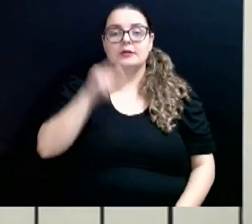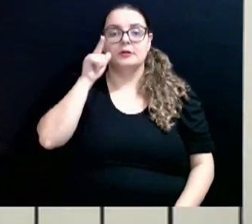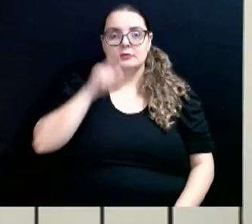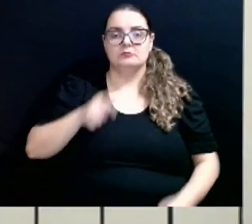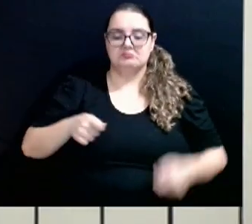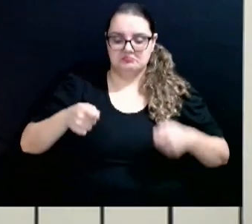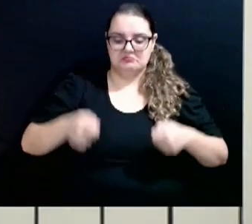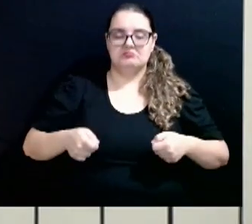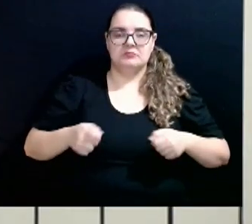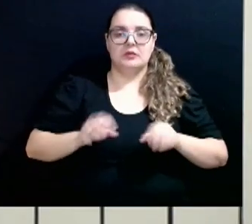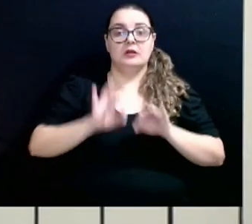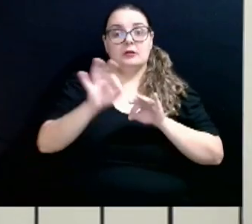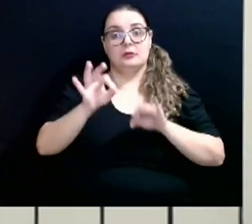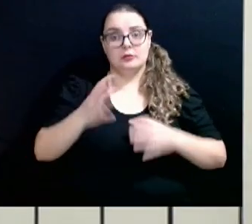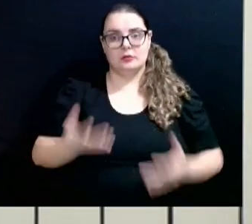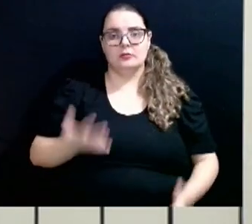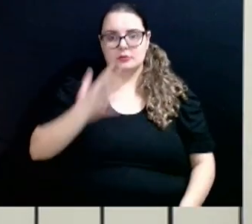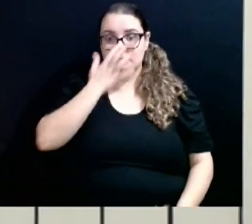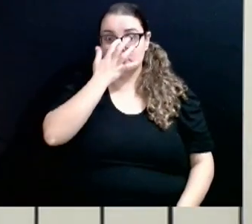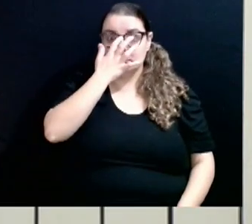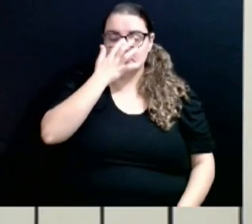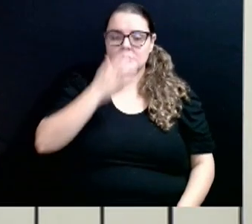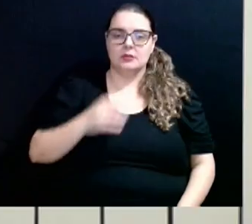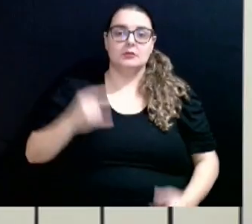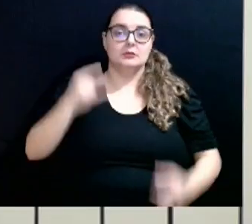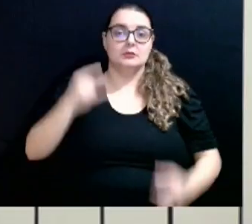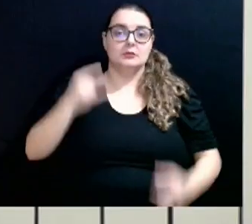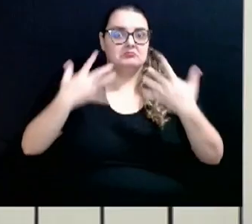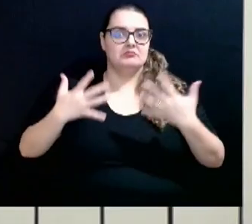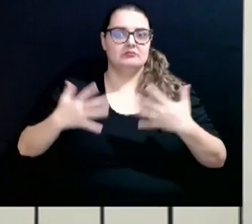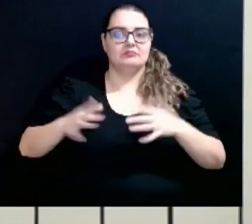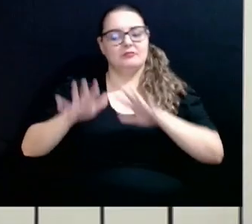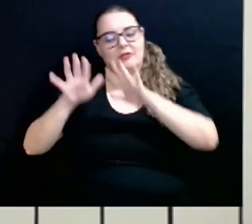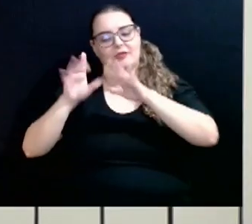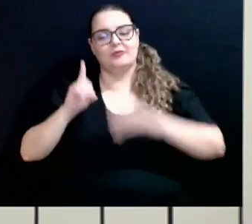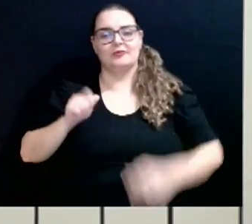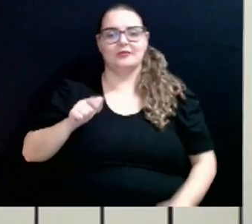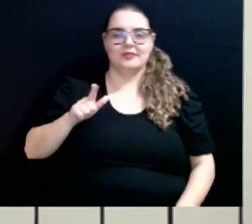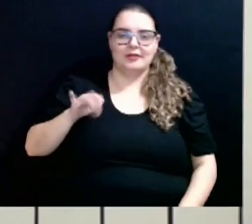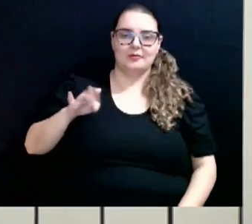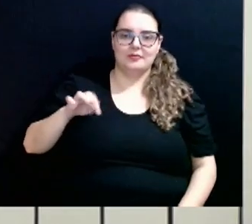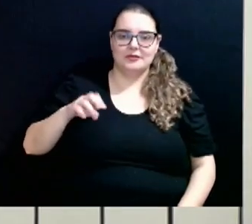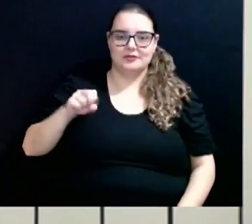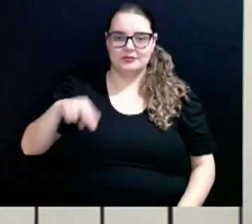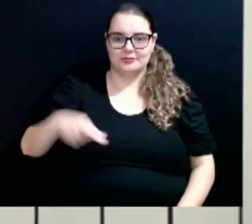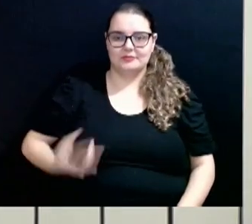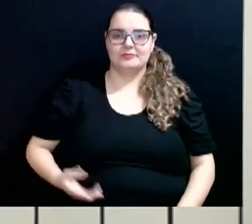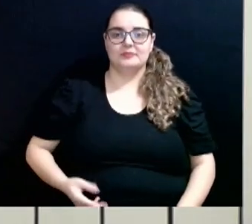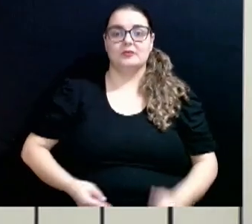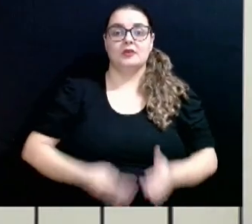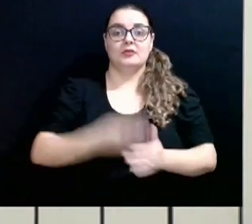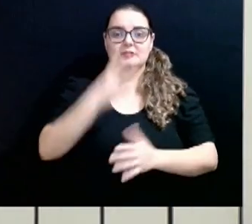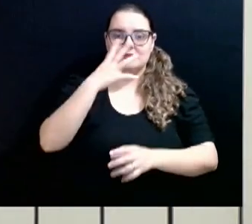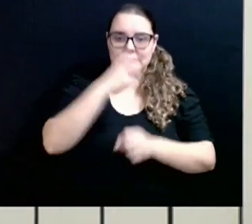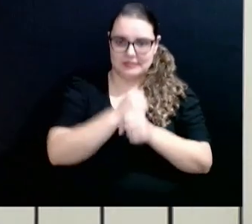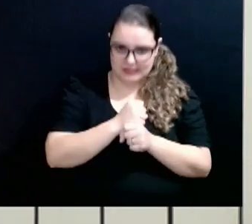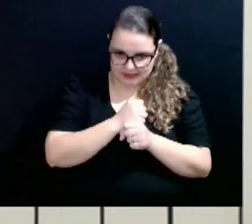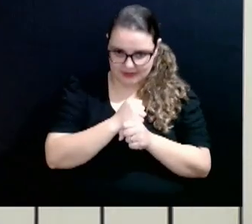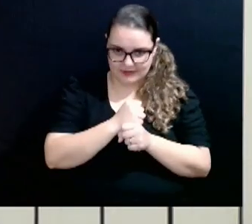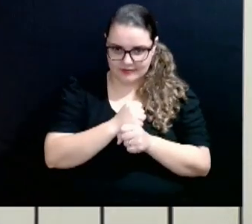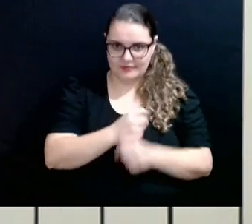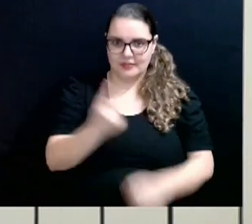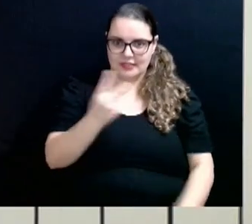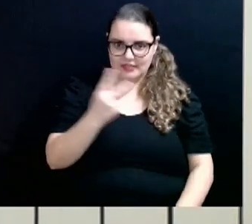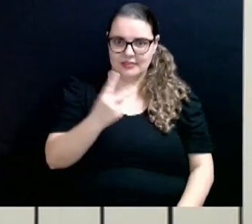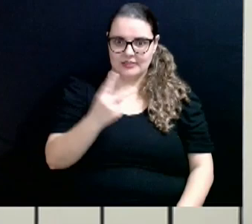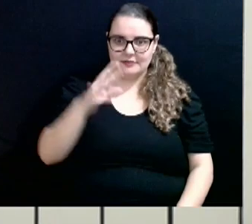casa e com uma atuação inspirada, do goleiro Dalberson, conquistou os primeiros 3 pontos e está na segunda colocação do